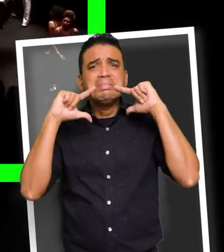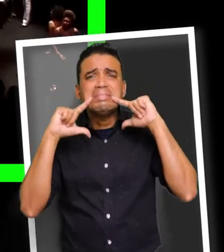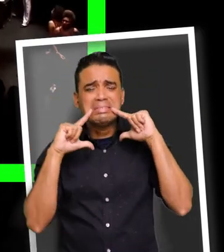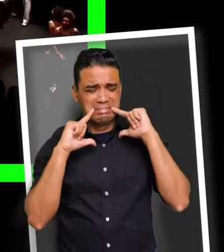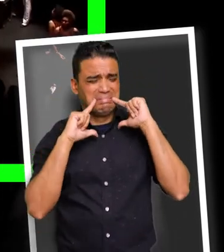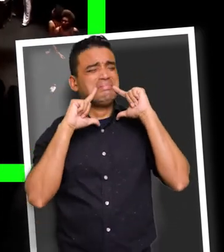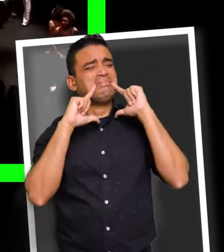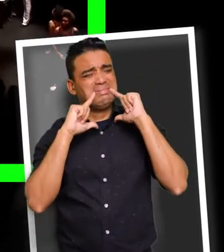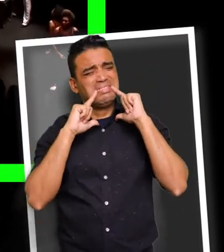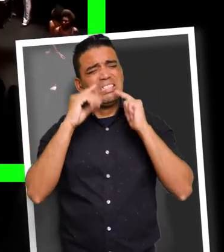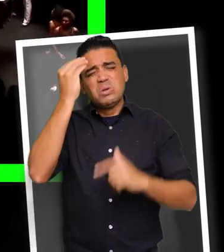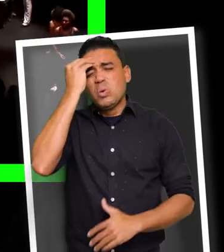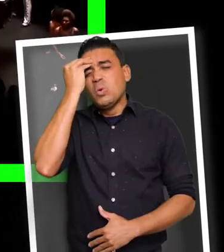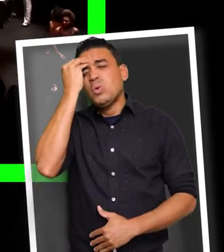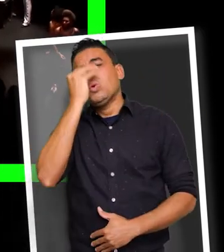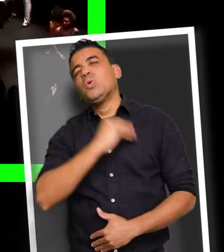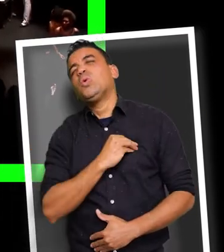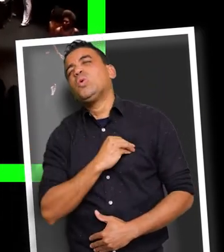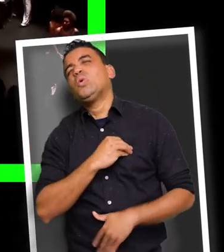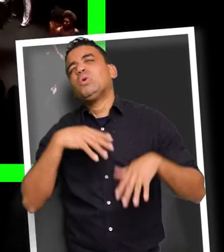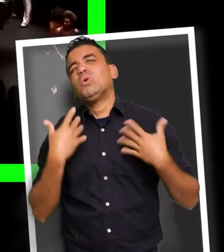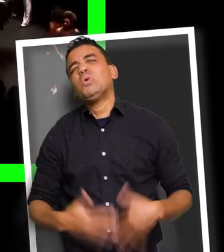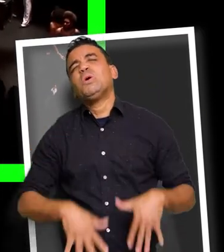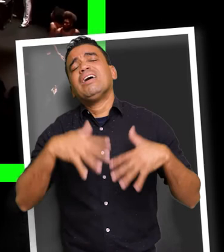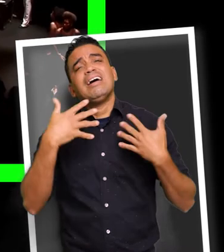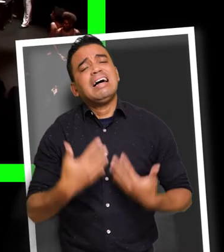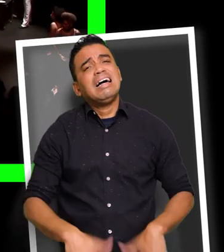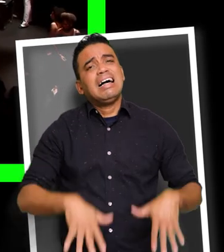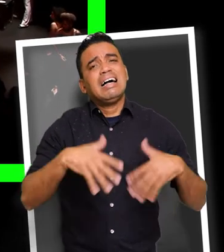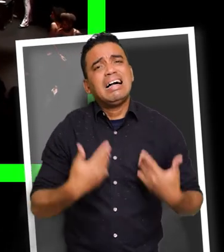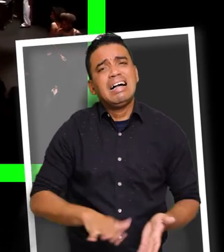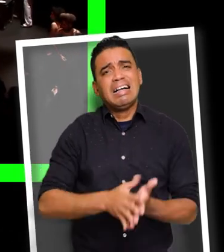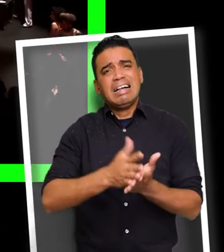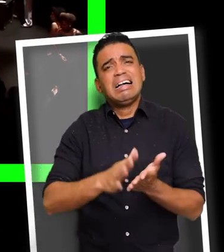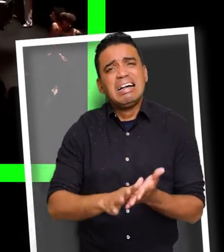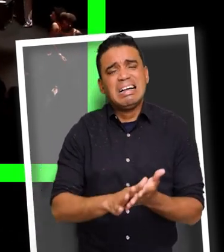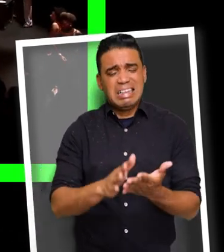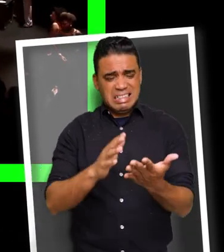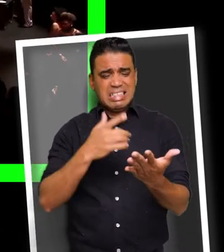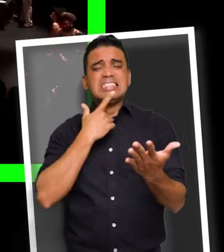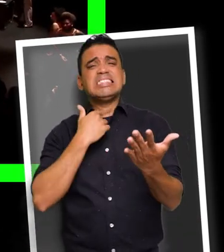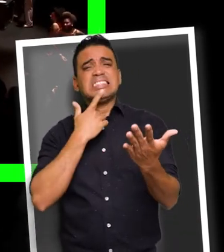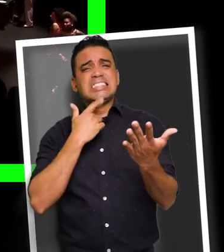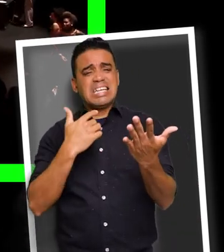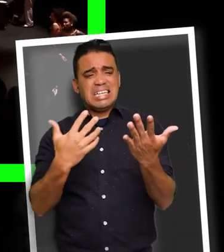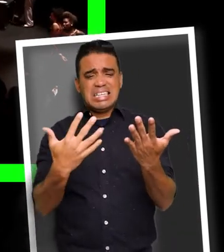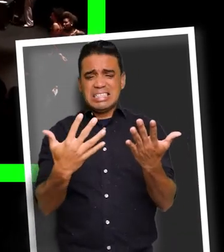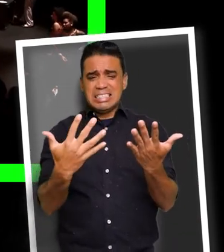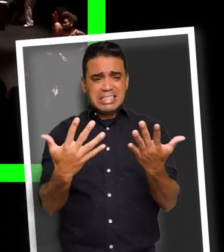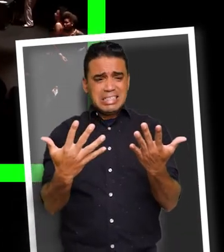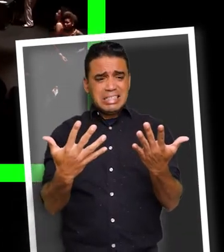cansados, tanta culpa e dor. O sangue que corre